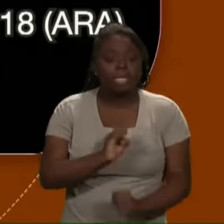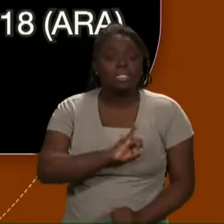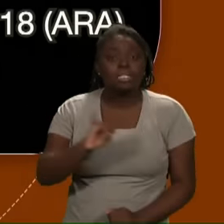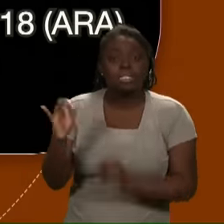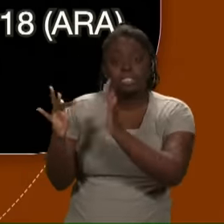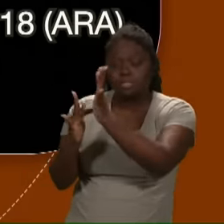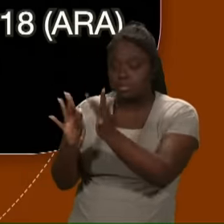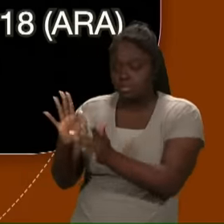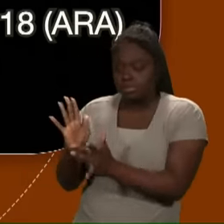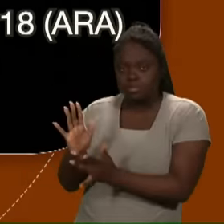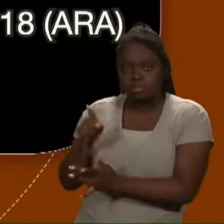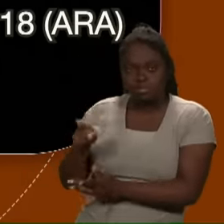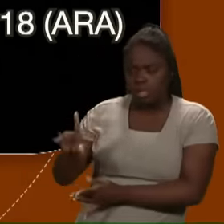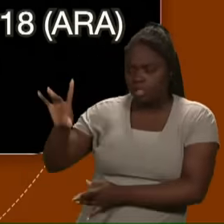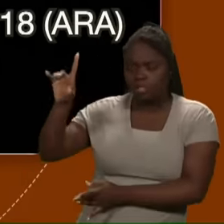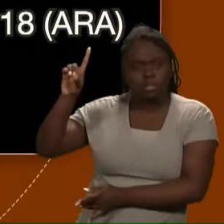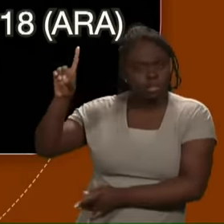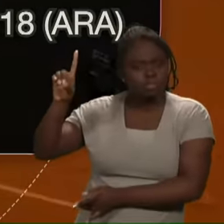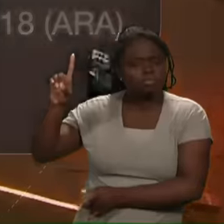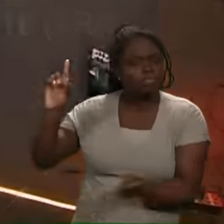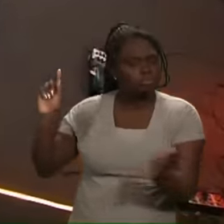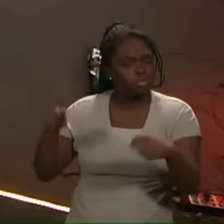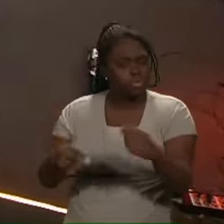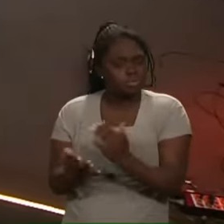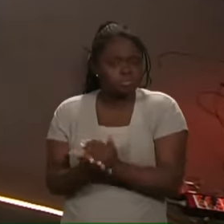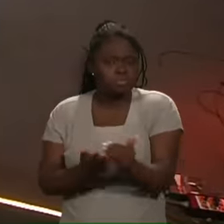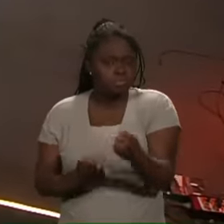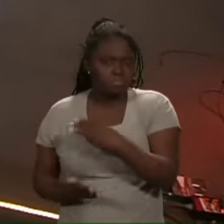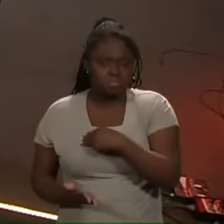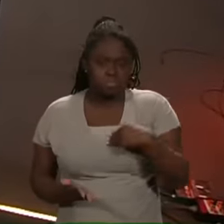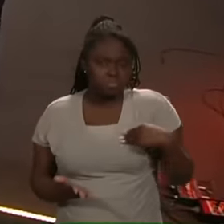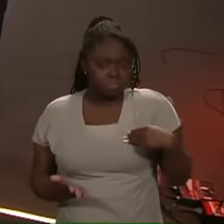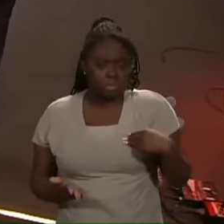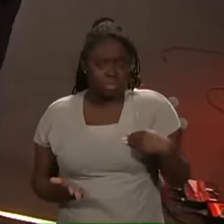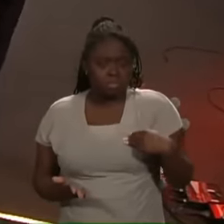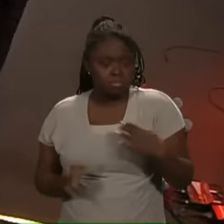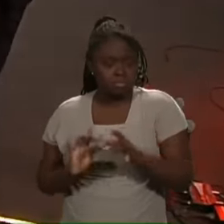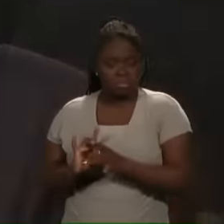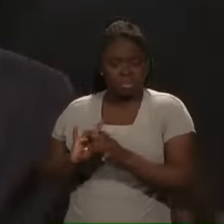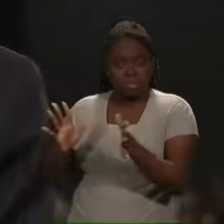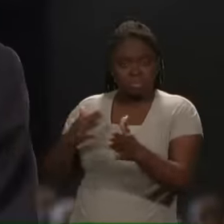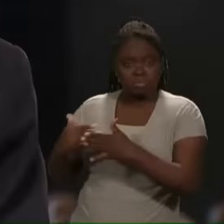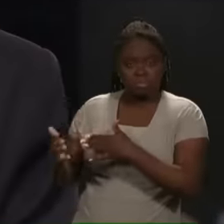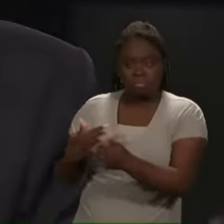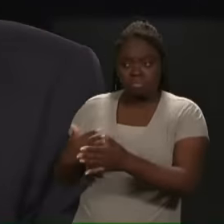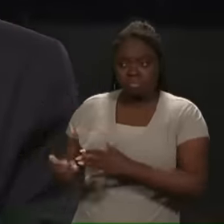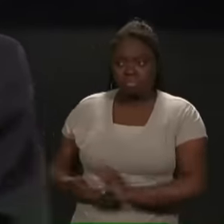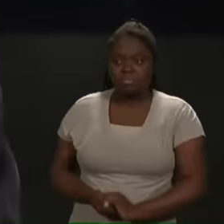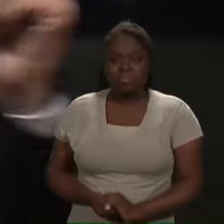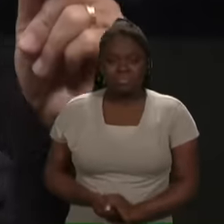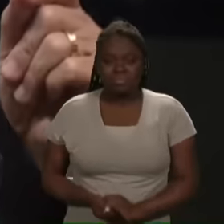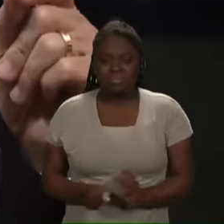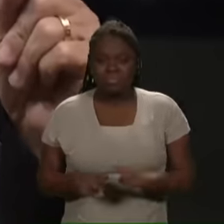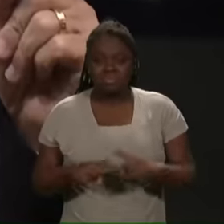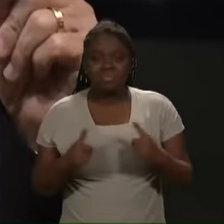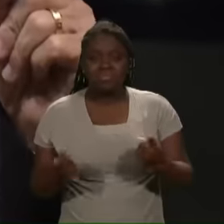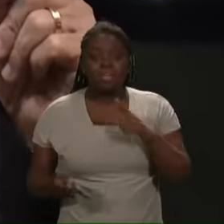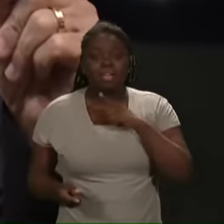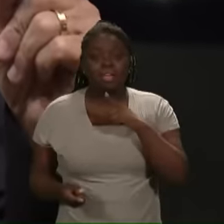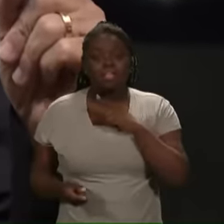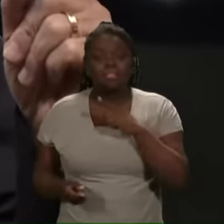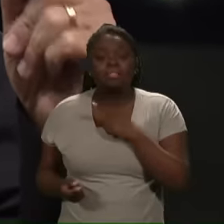Deus, ele podia começar o ministério de qualquer forma, mas aqui coloca essa palavra